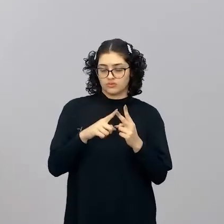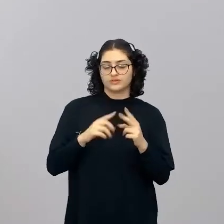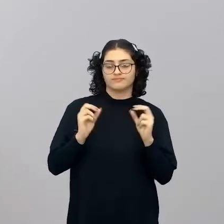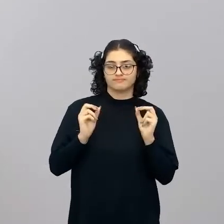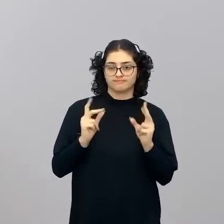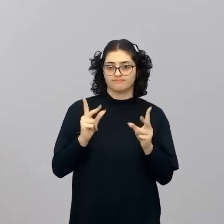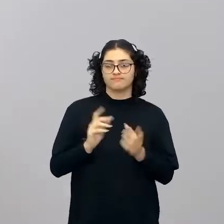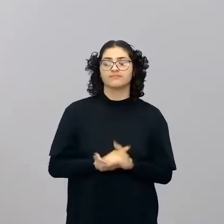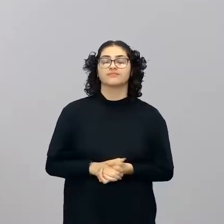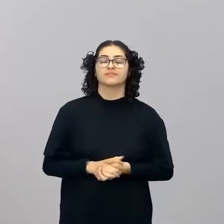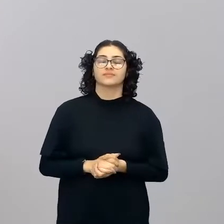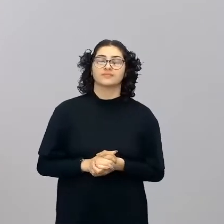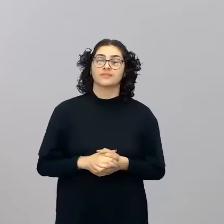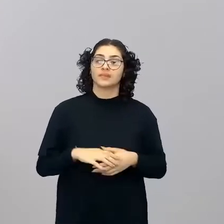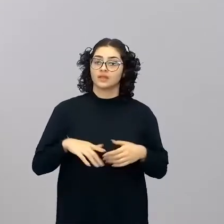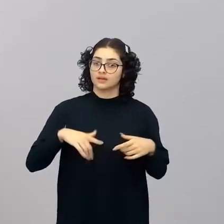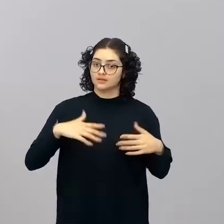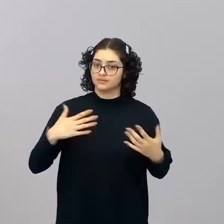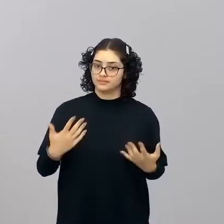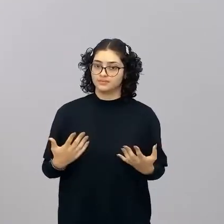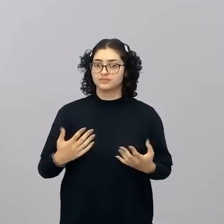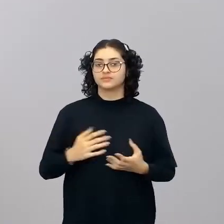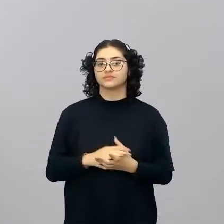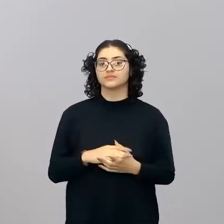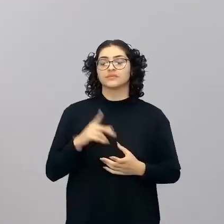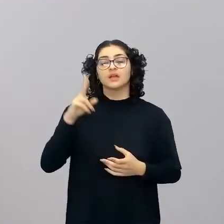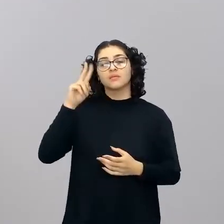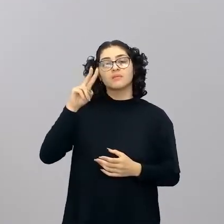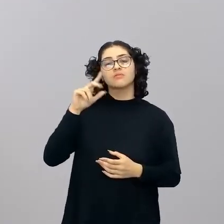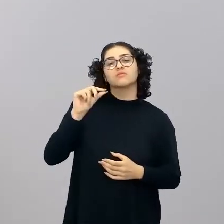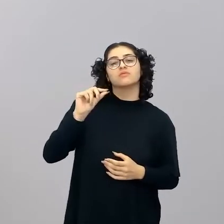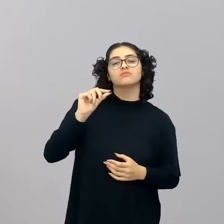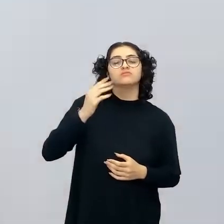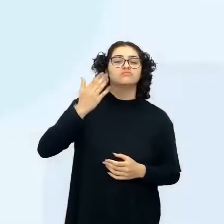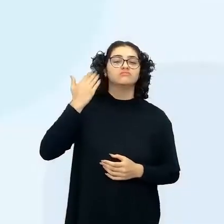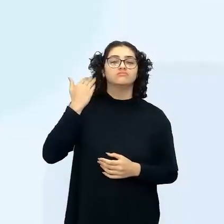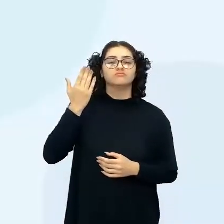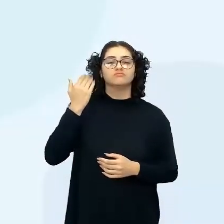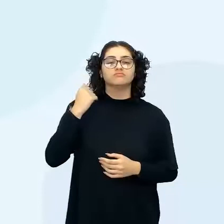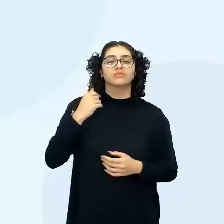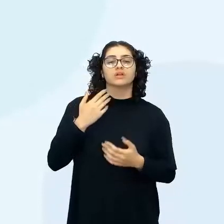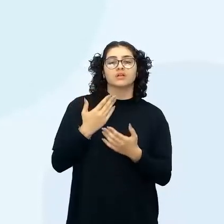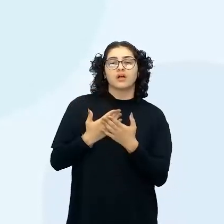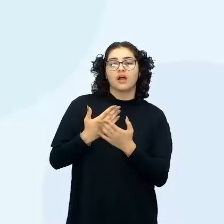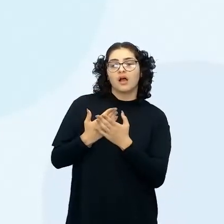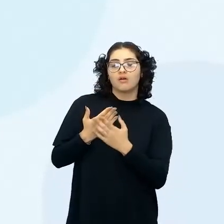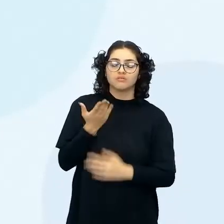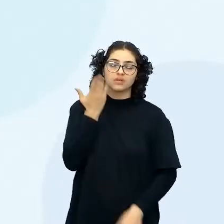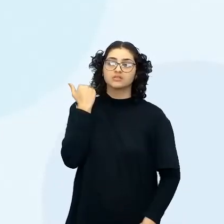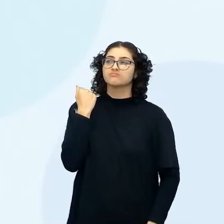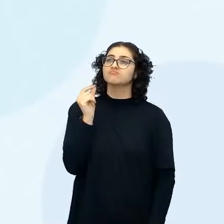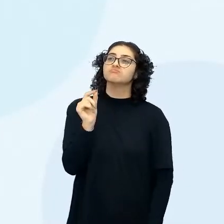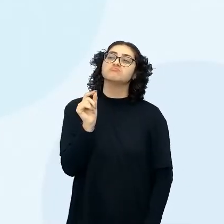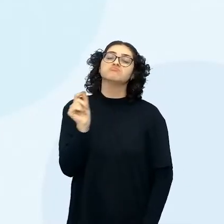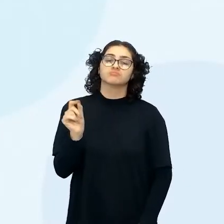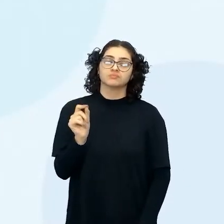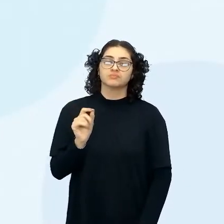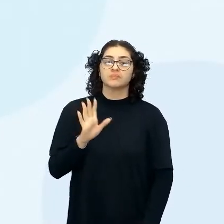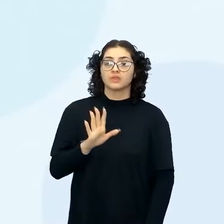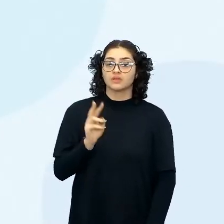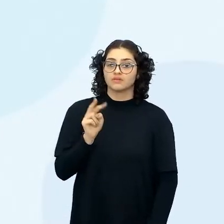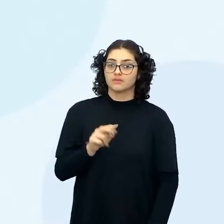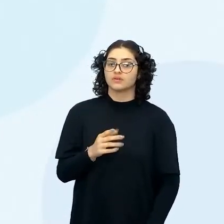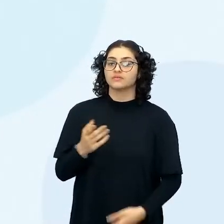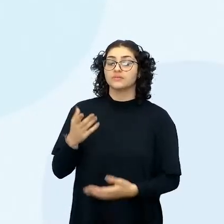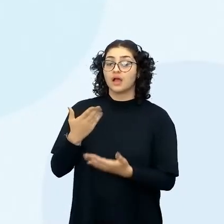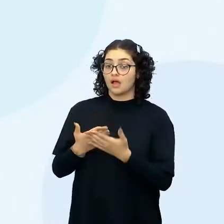estruturantes. A partir daí, vamos relembrar, então, um pouquinho o que a gente viu nas nossas últimas aulas. Então, aí, olha só, na